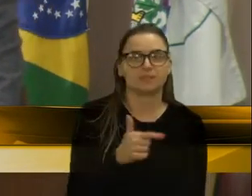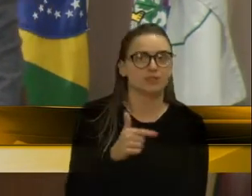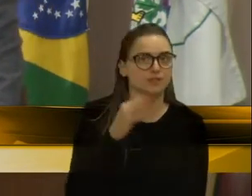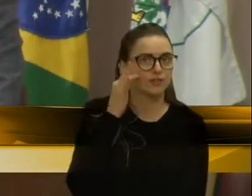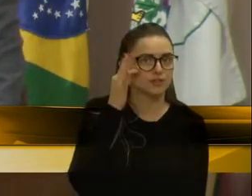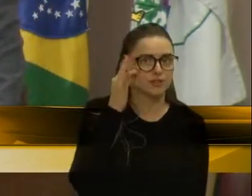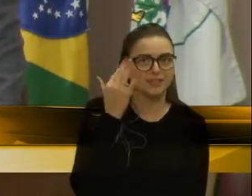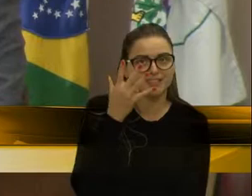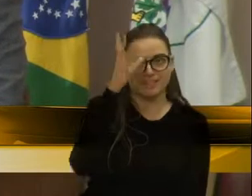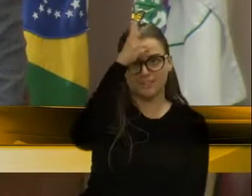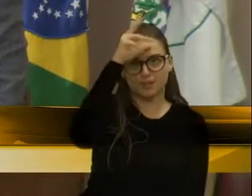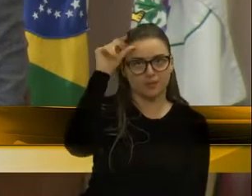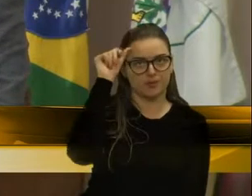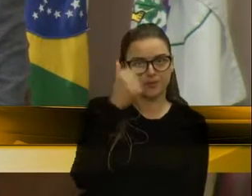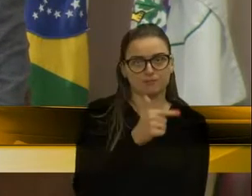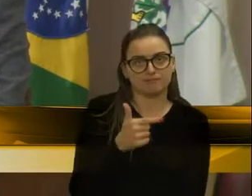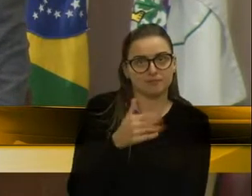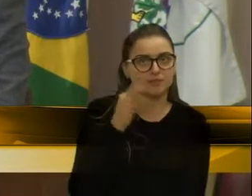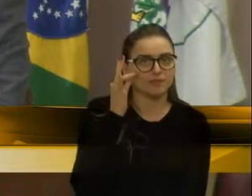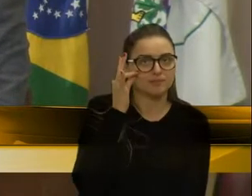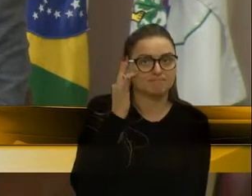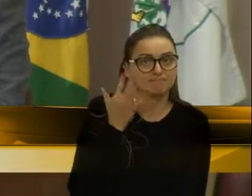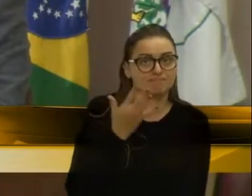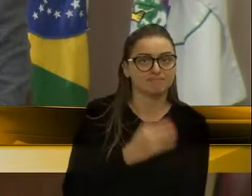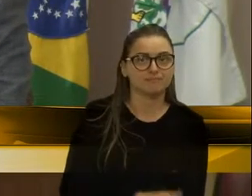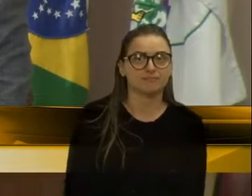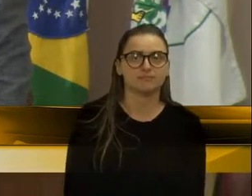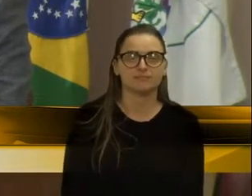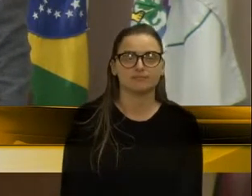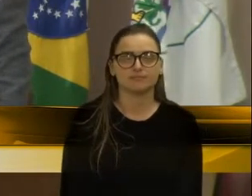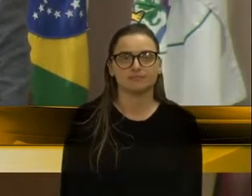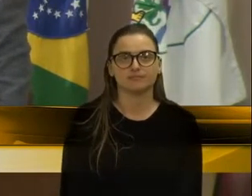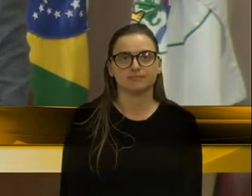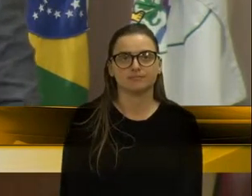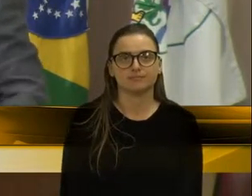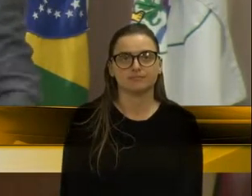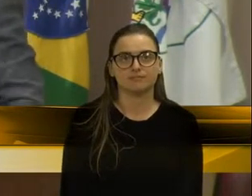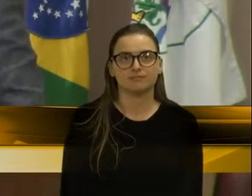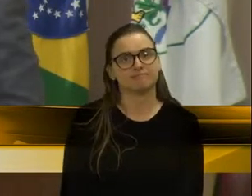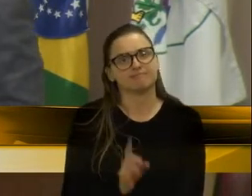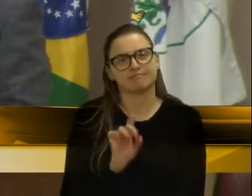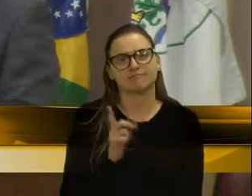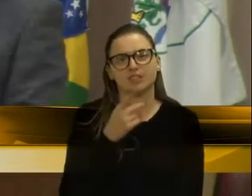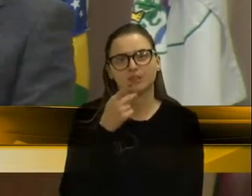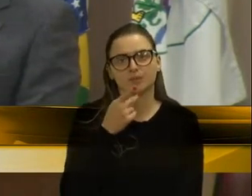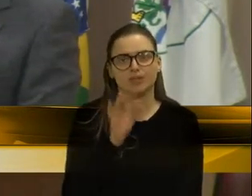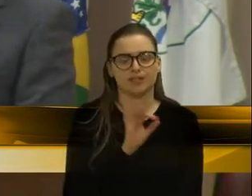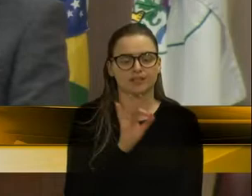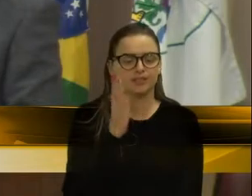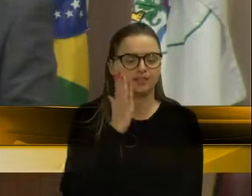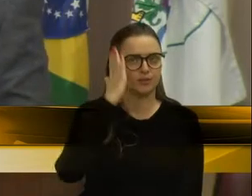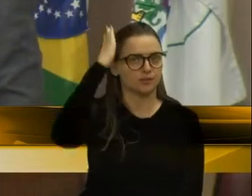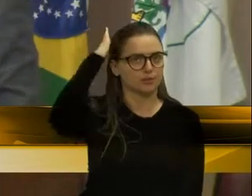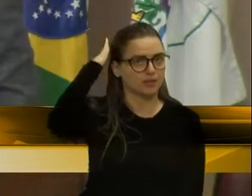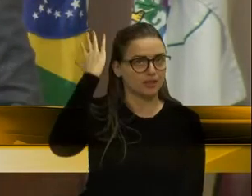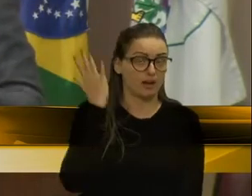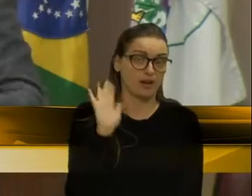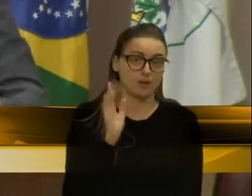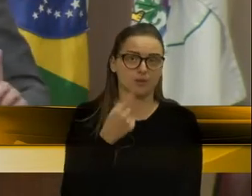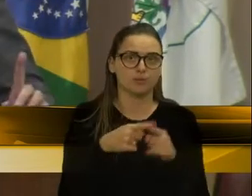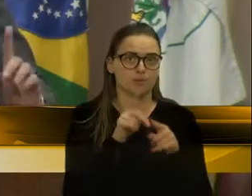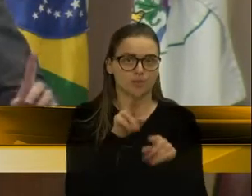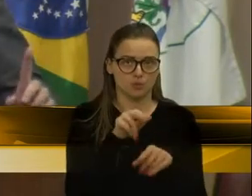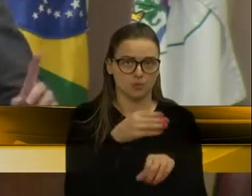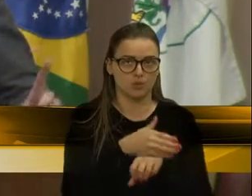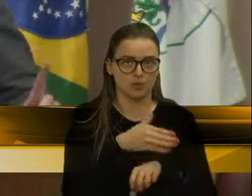do poder executivo municipal isto é nem vamos falar do nosso prefeito mas nem ao